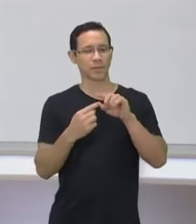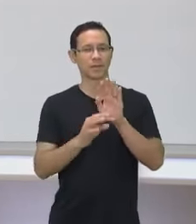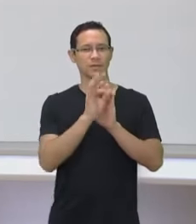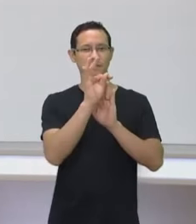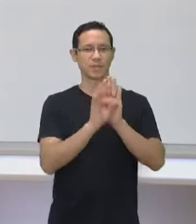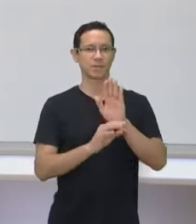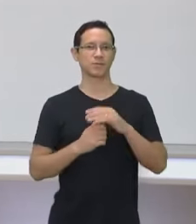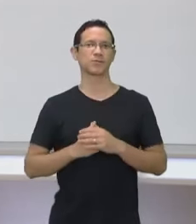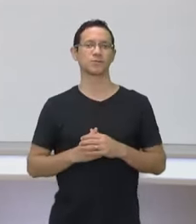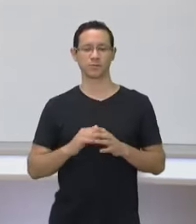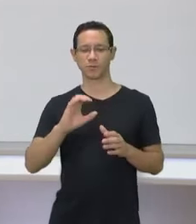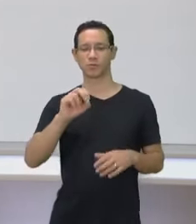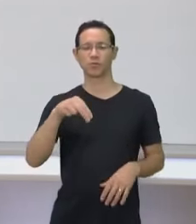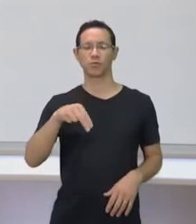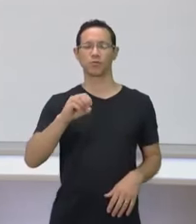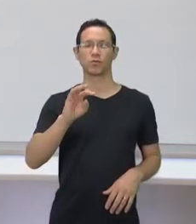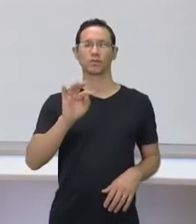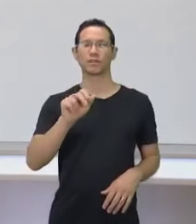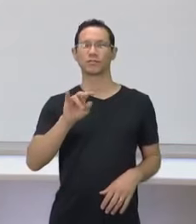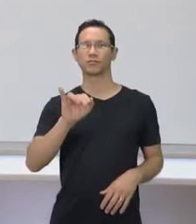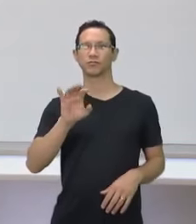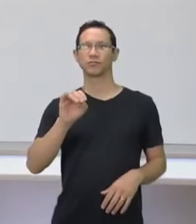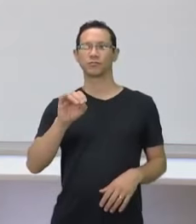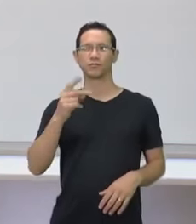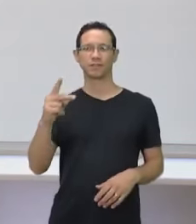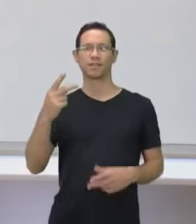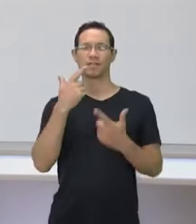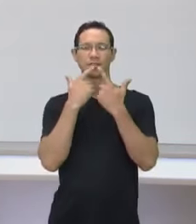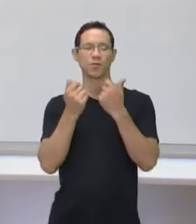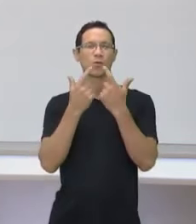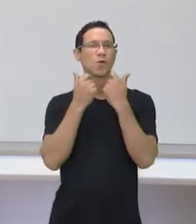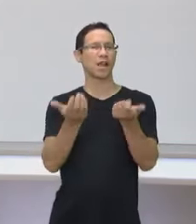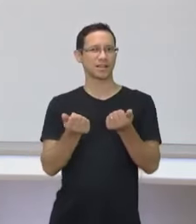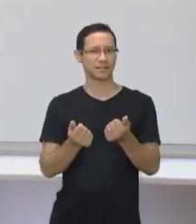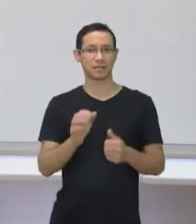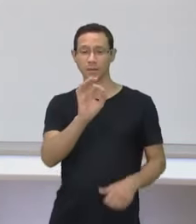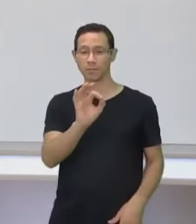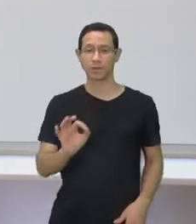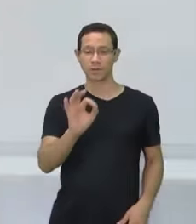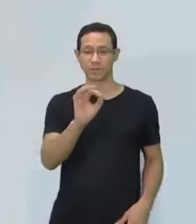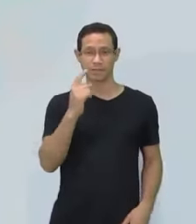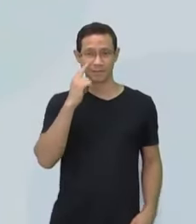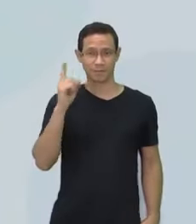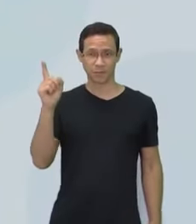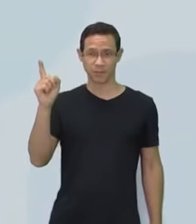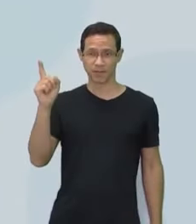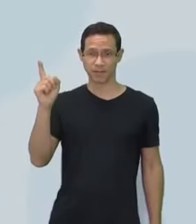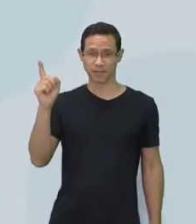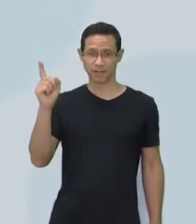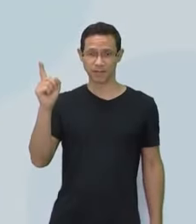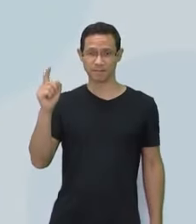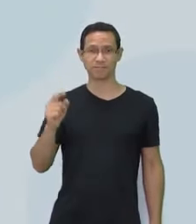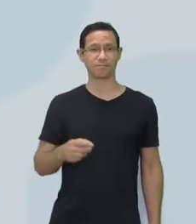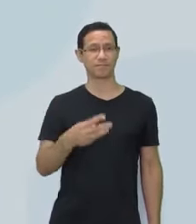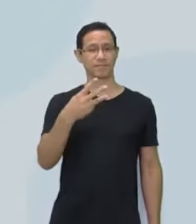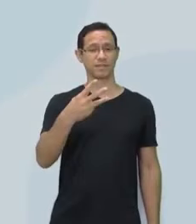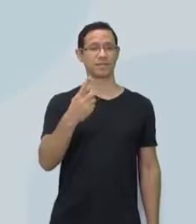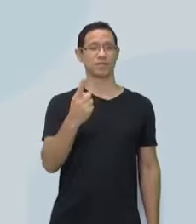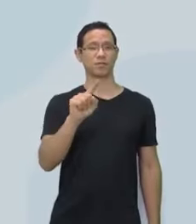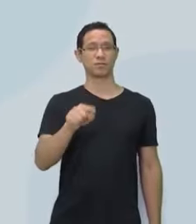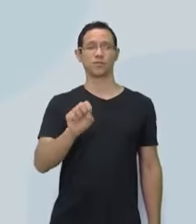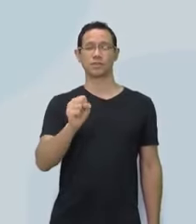Esse sentido conotativo que as figuras de linguagem têm. E aí, ó, a porcentagem de acerto para essa questão, pode pôr na tela para eles, foi de apenas